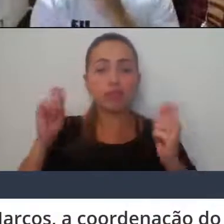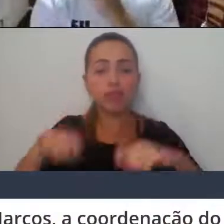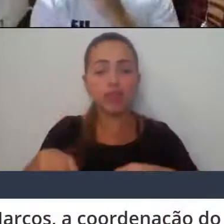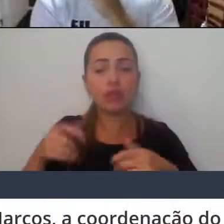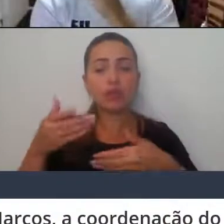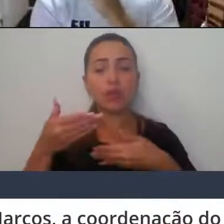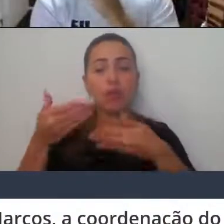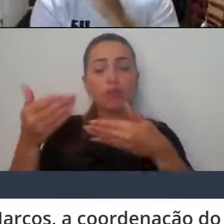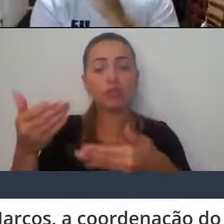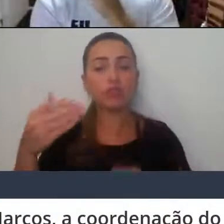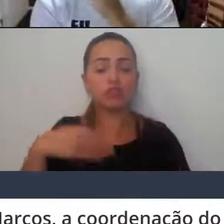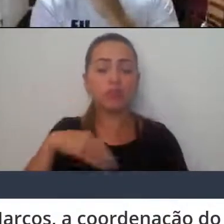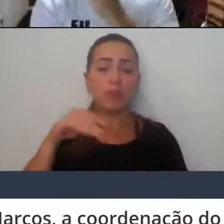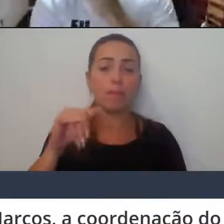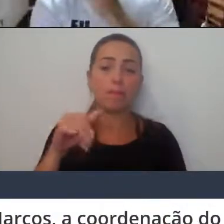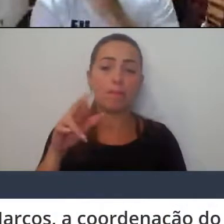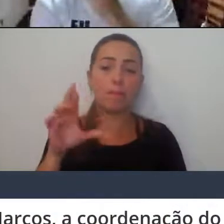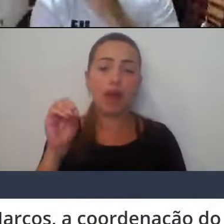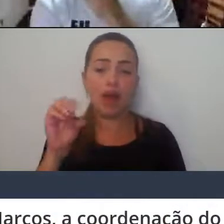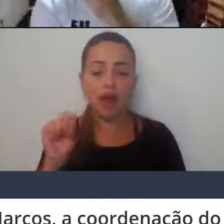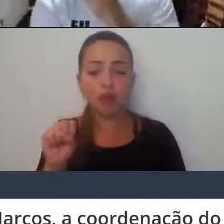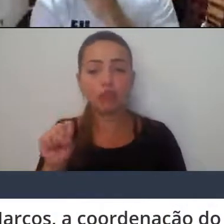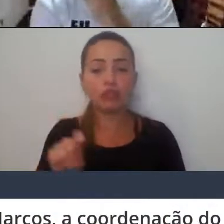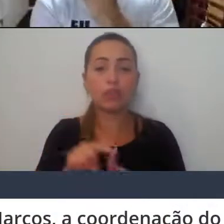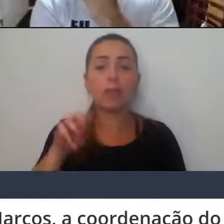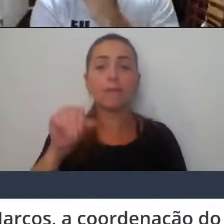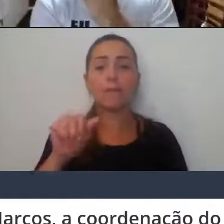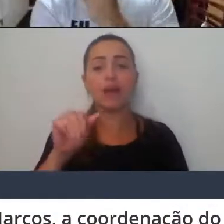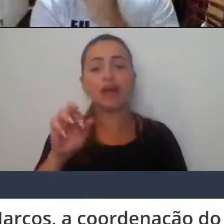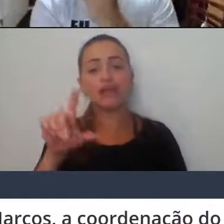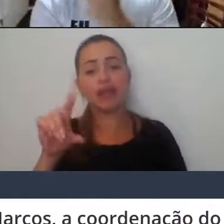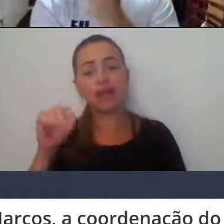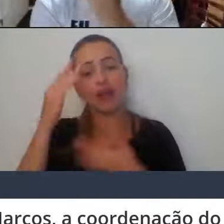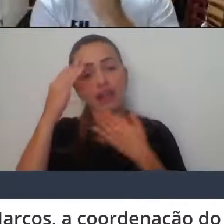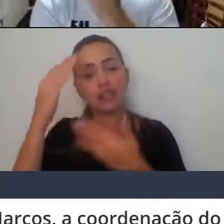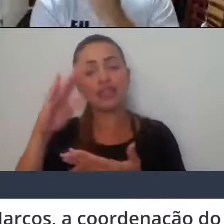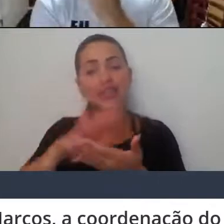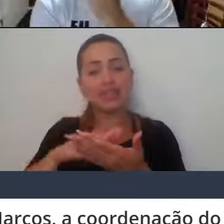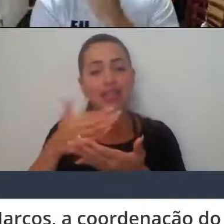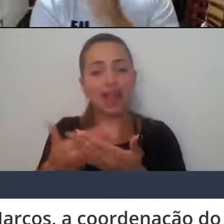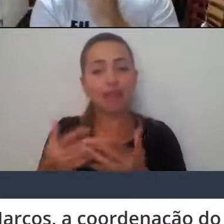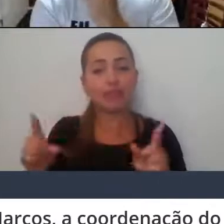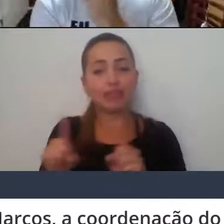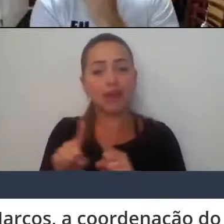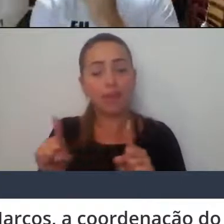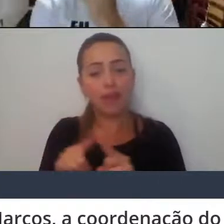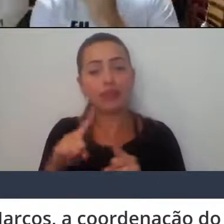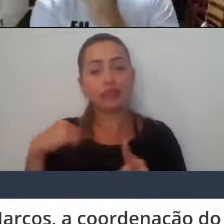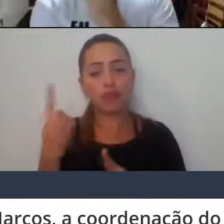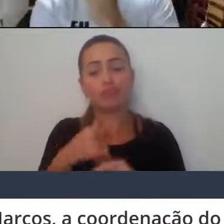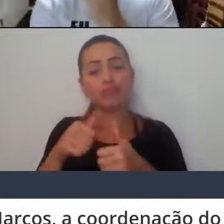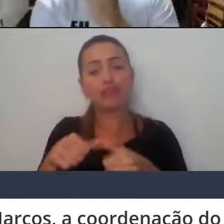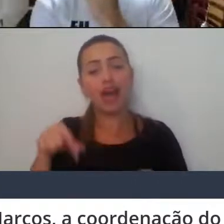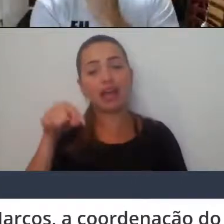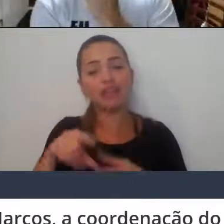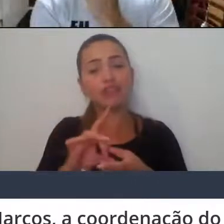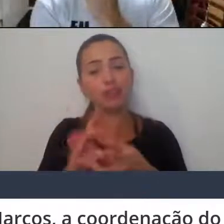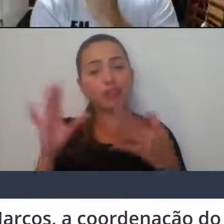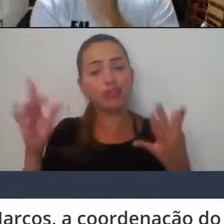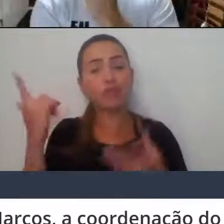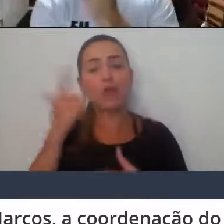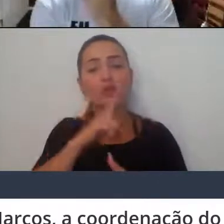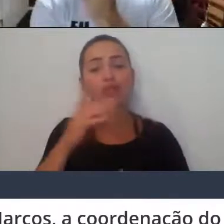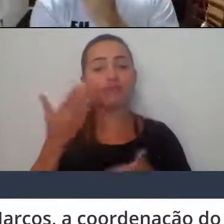o Marcos, o Marcelo, o Wagner, agradeço as intérpretes, e estamos aí à disposição para outras